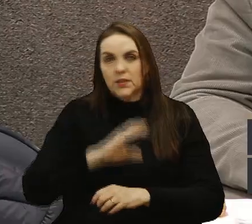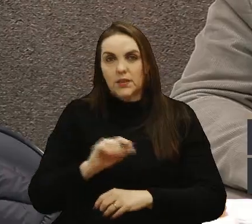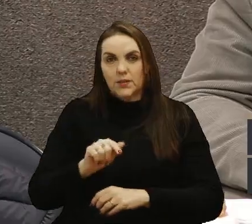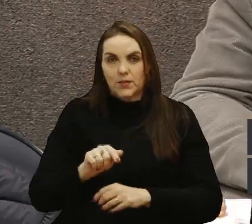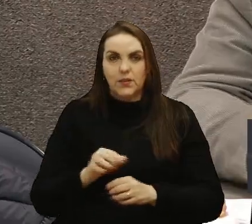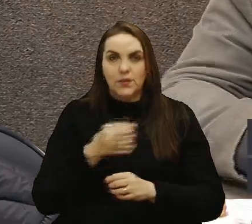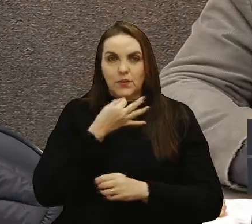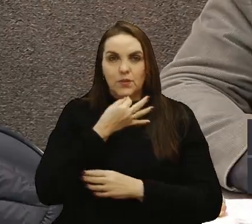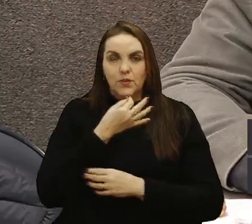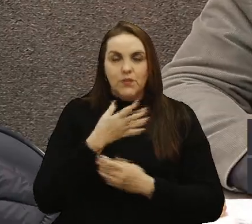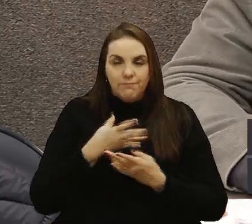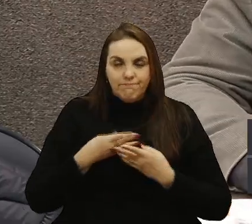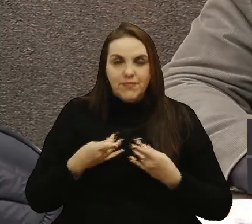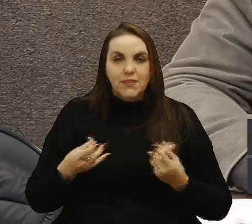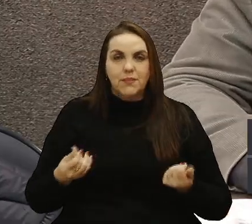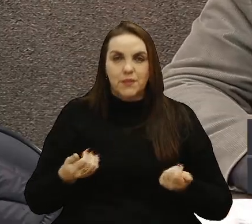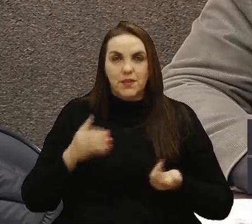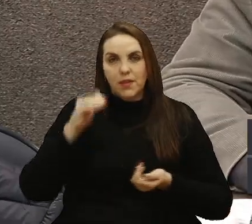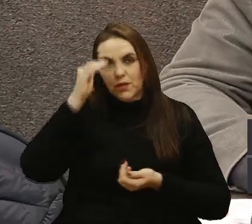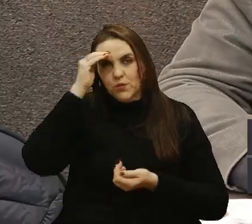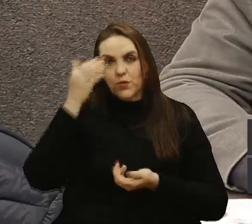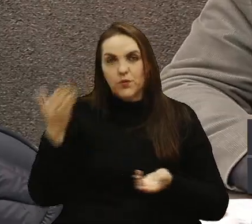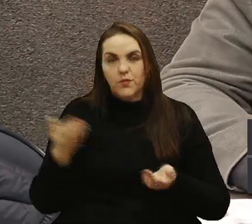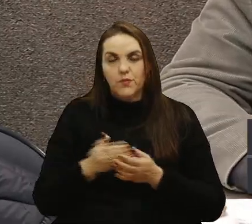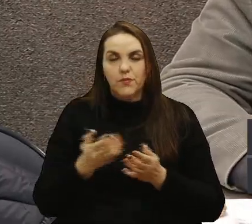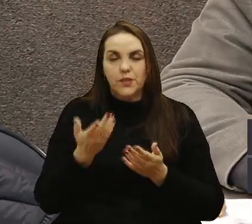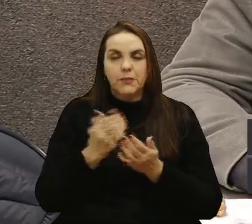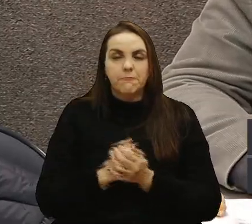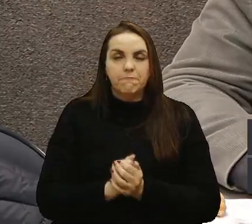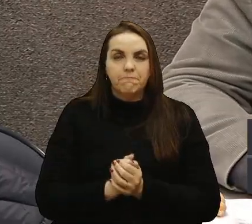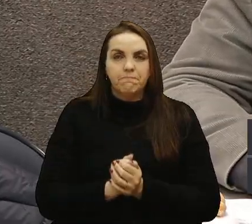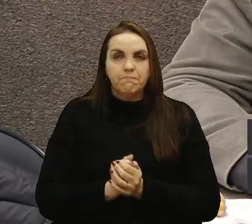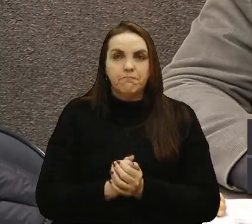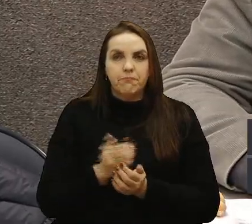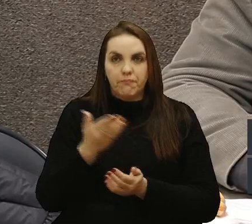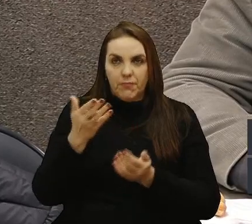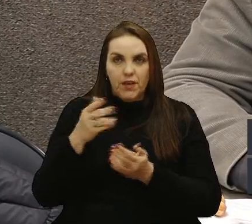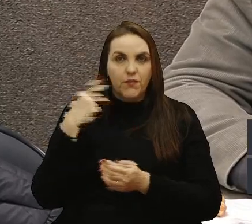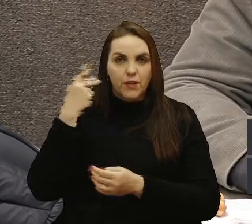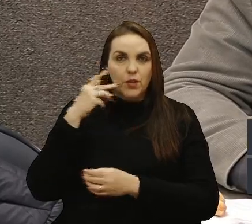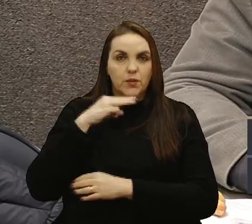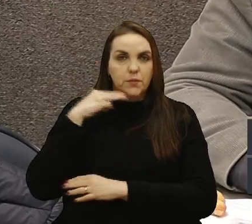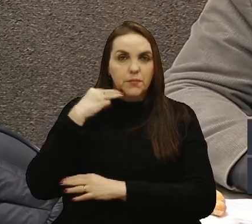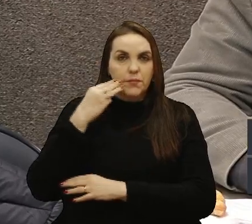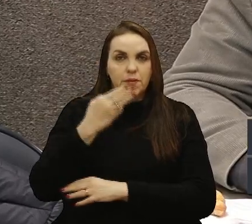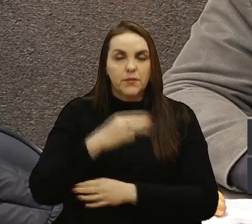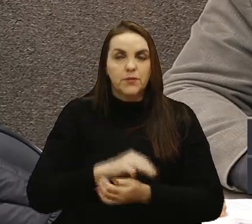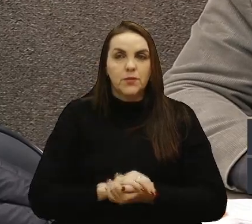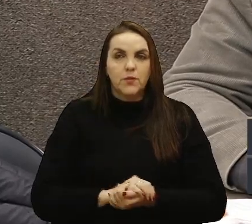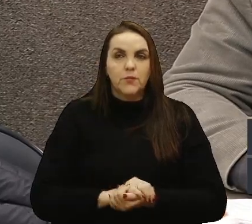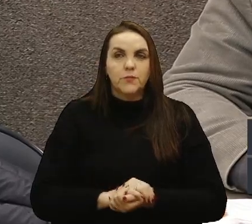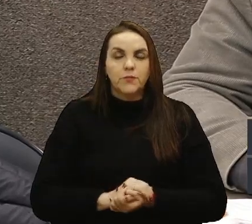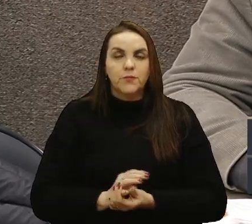ouvir, como bem disse a nobre vereadora Marisol,